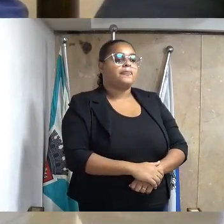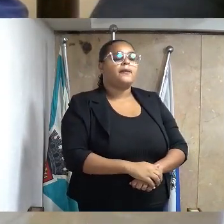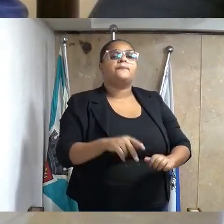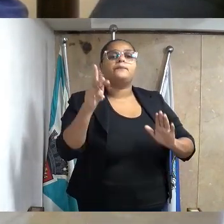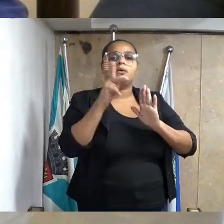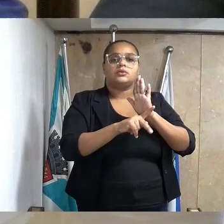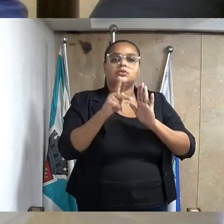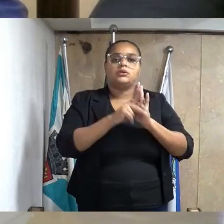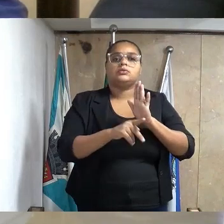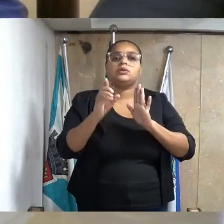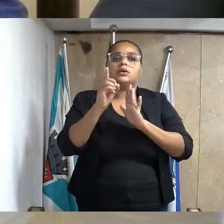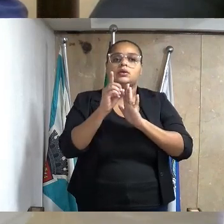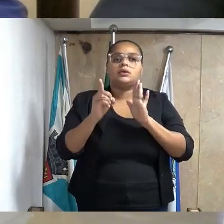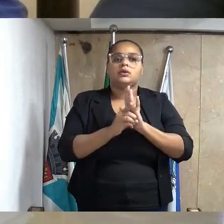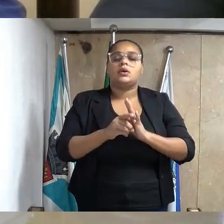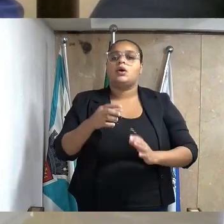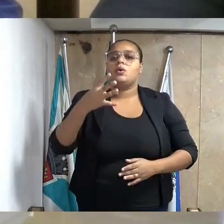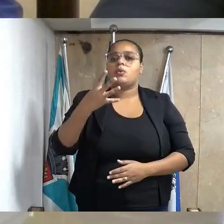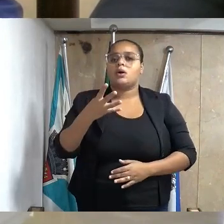Projeto de decreto legislativo